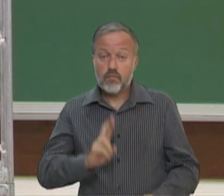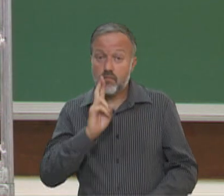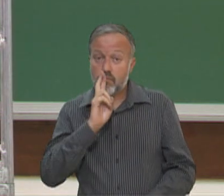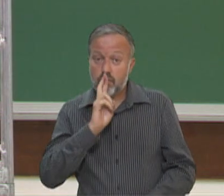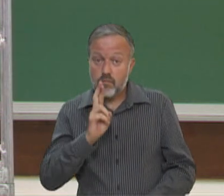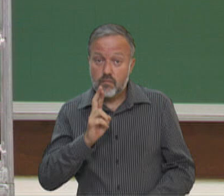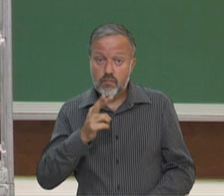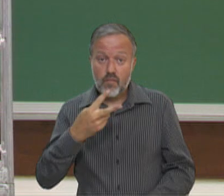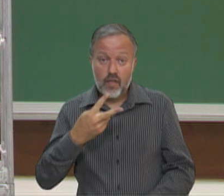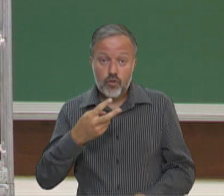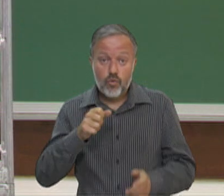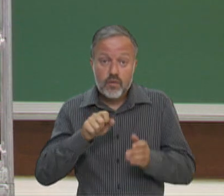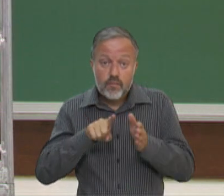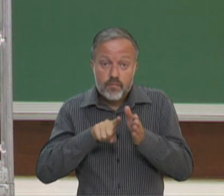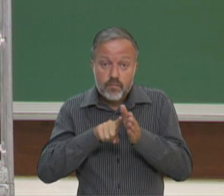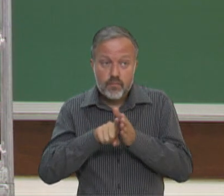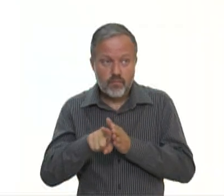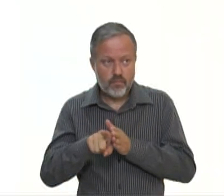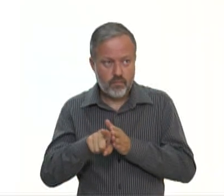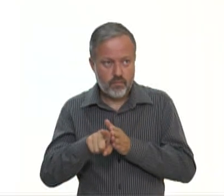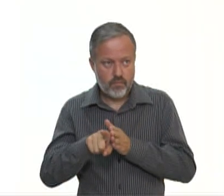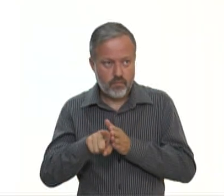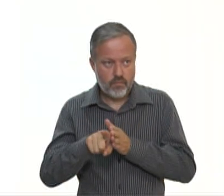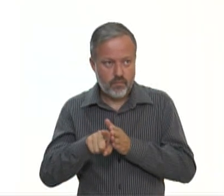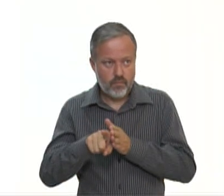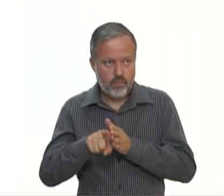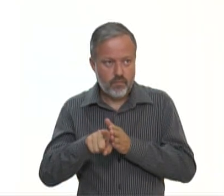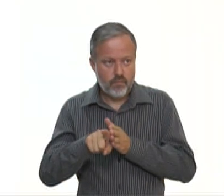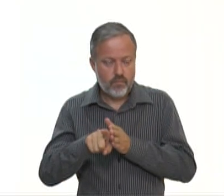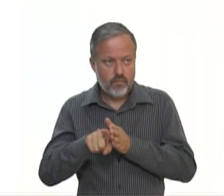essas duas questões rápidas. Vamos lá.